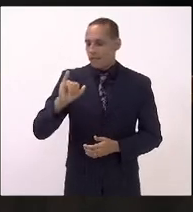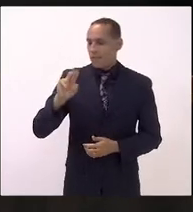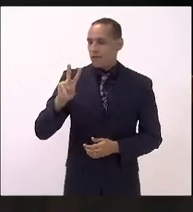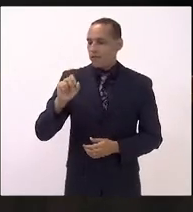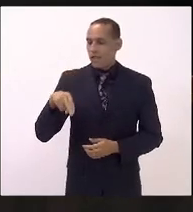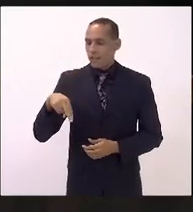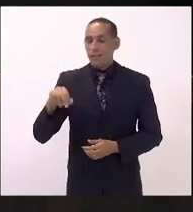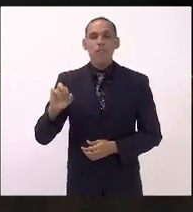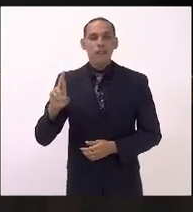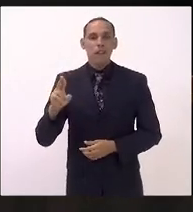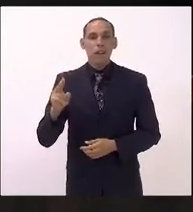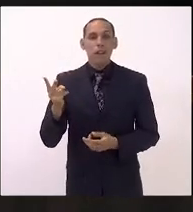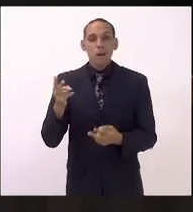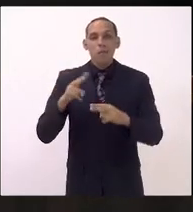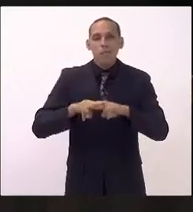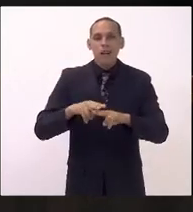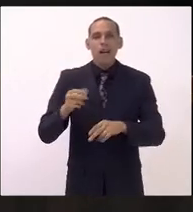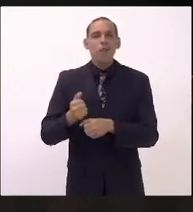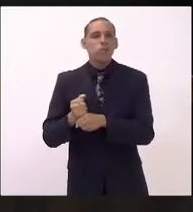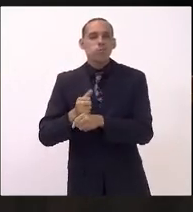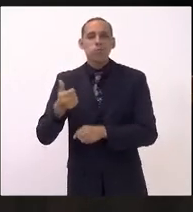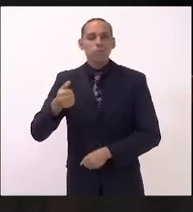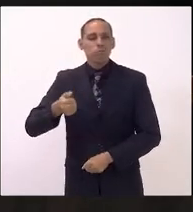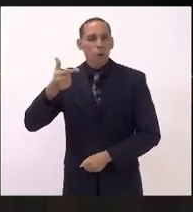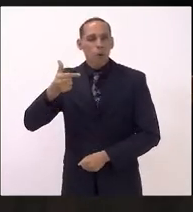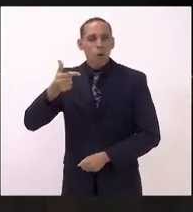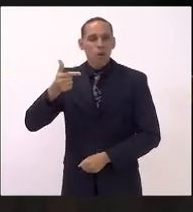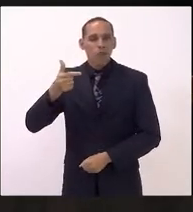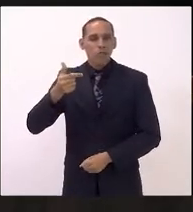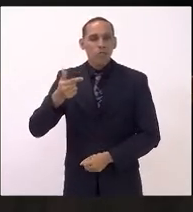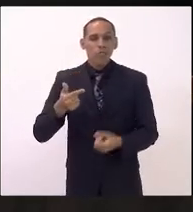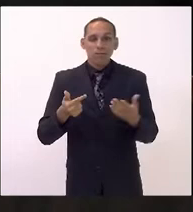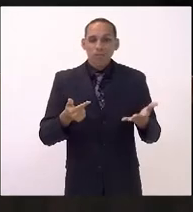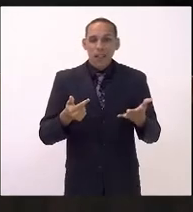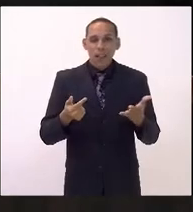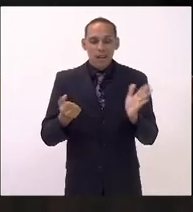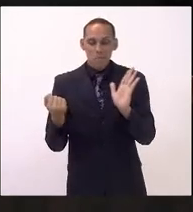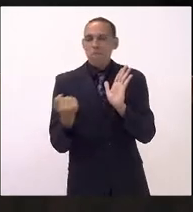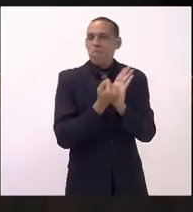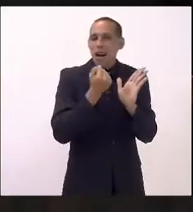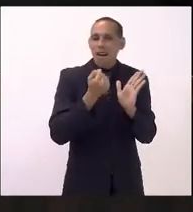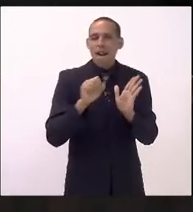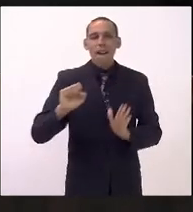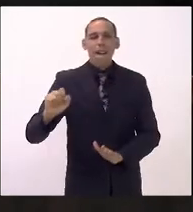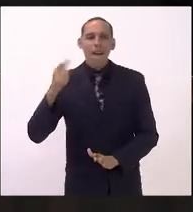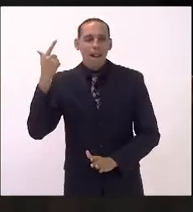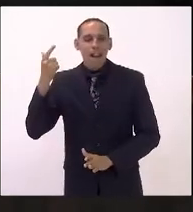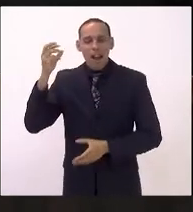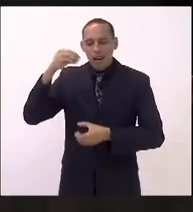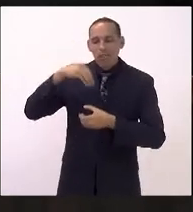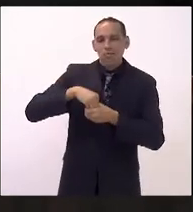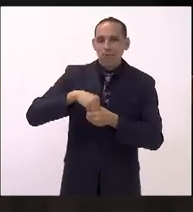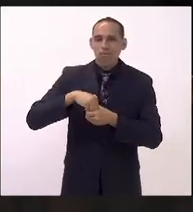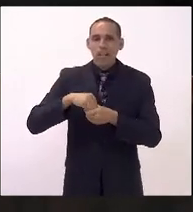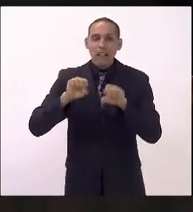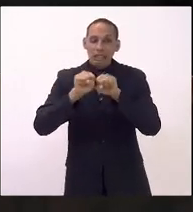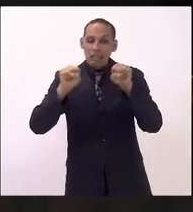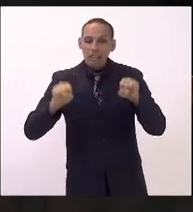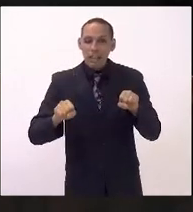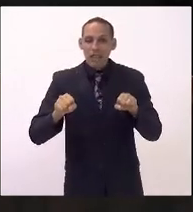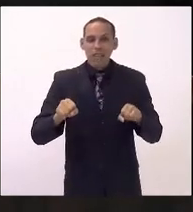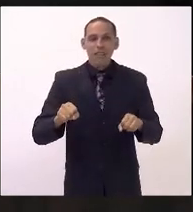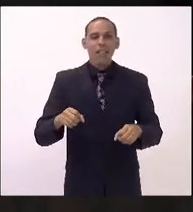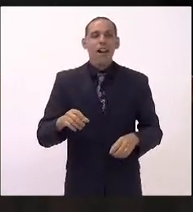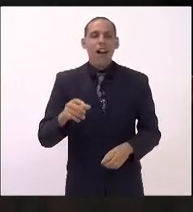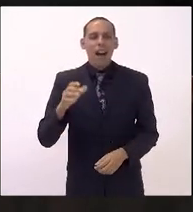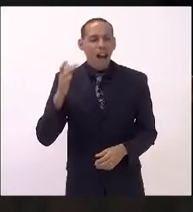por 12 anos e carregou por muitos anos o estigma de ex-interno de um sistema que considerava